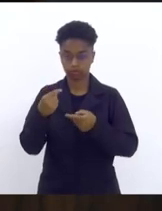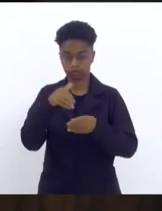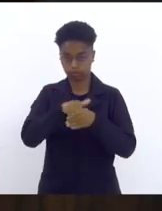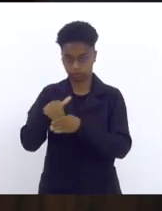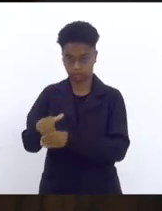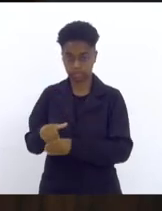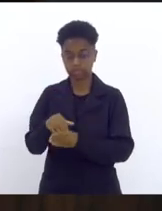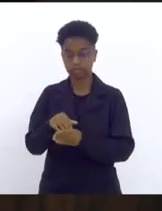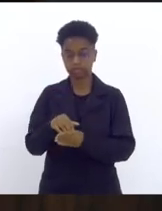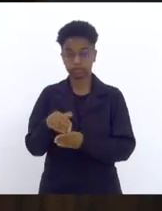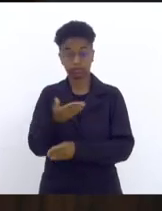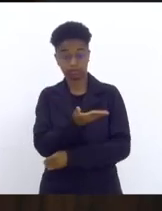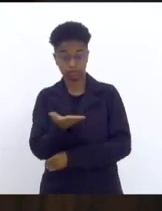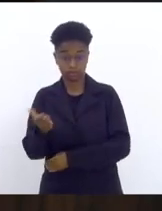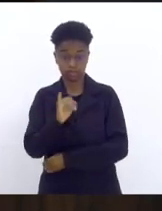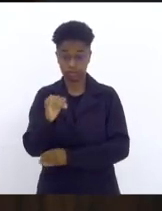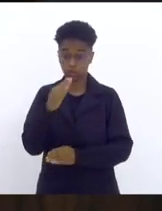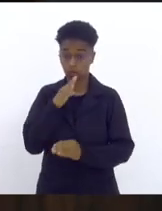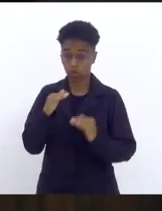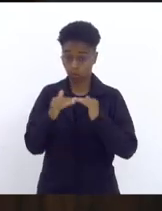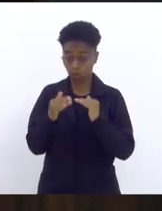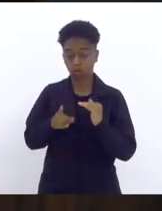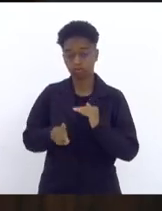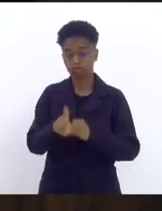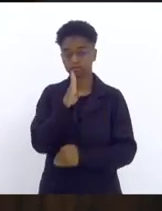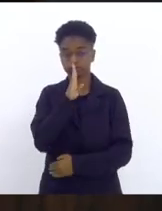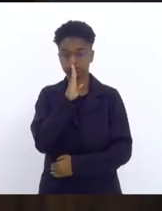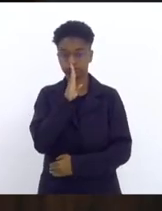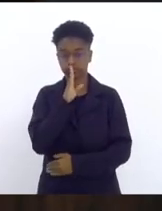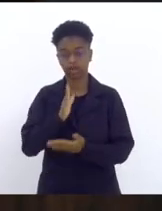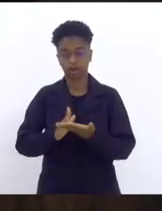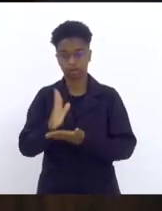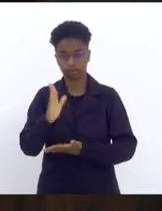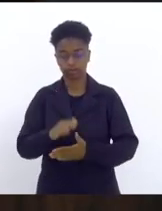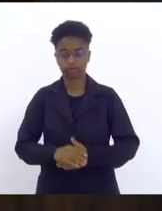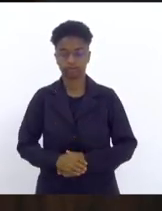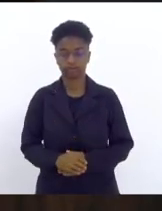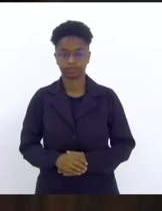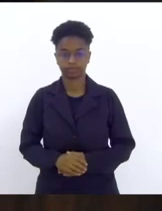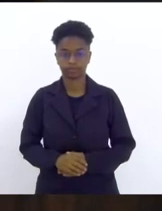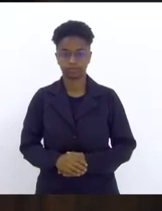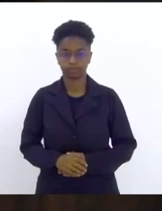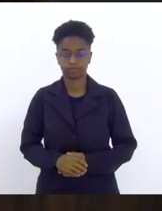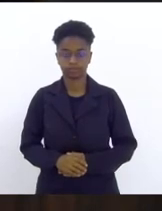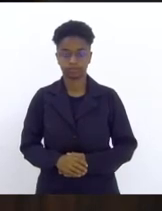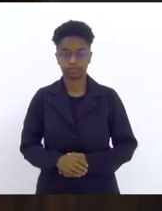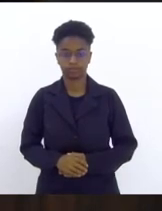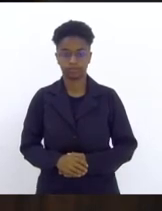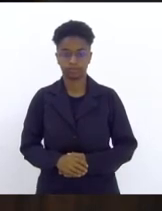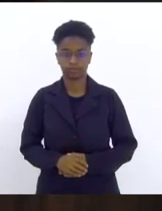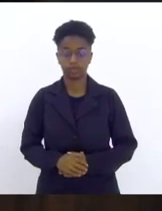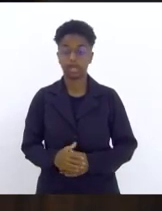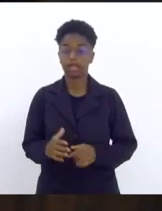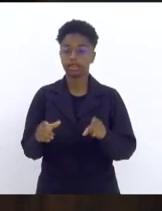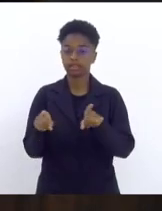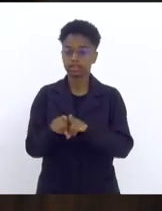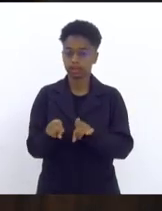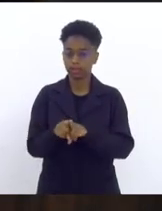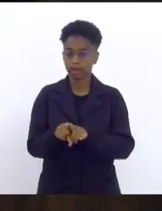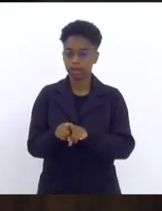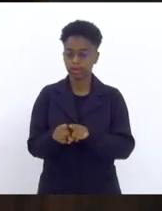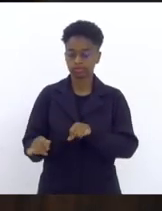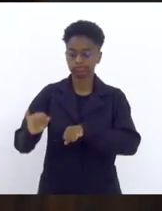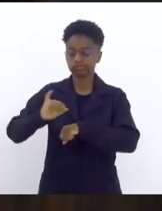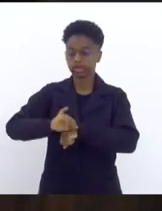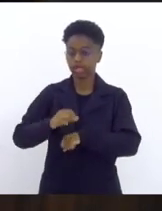senhores e senhoras que aprovam permaneça como está aprovado aqui também há sobre a